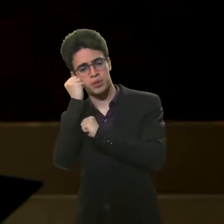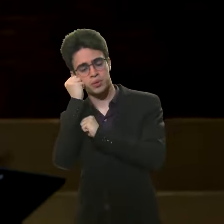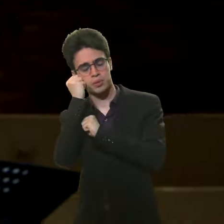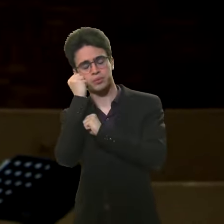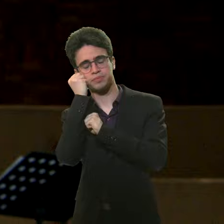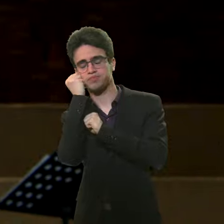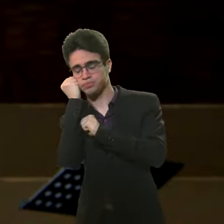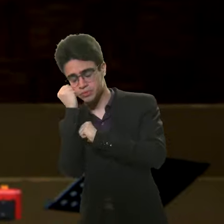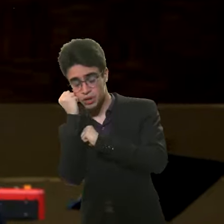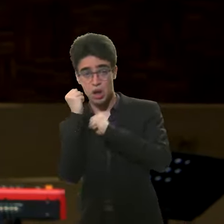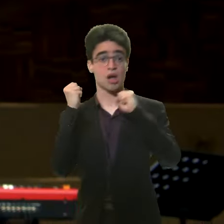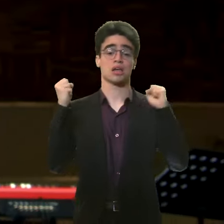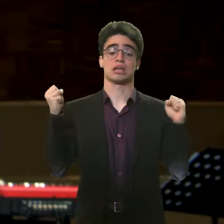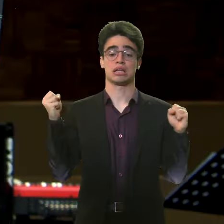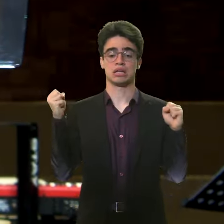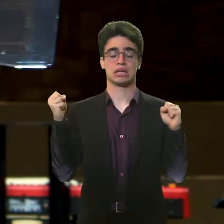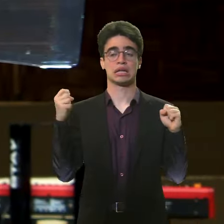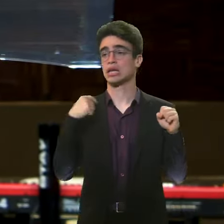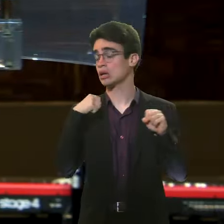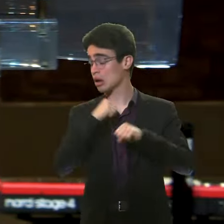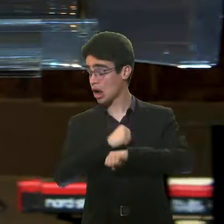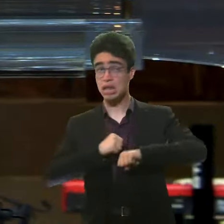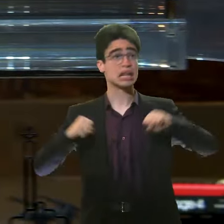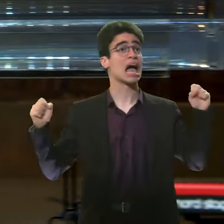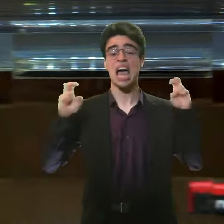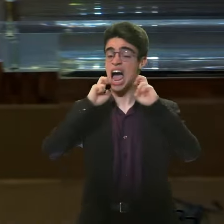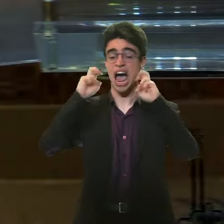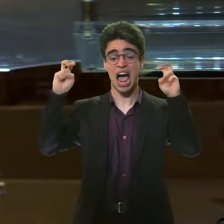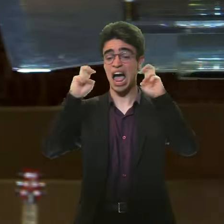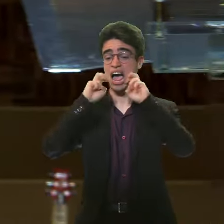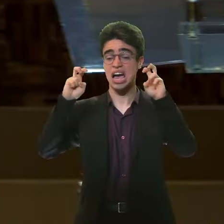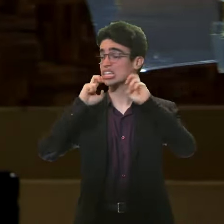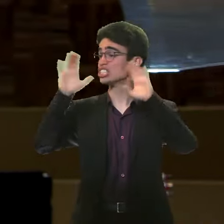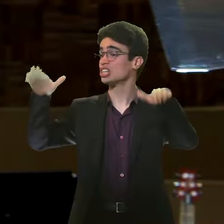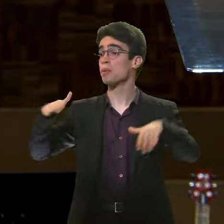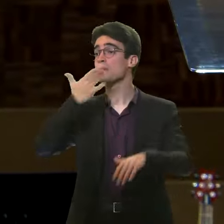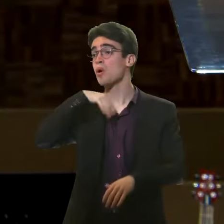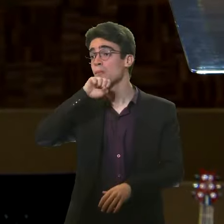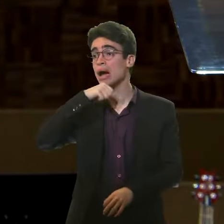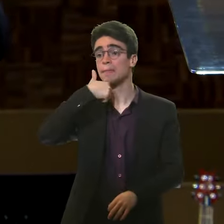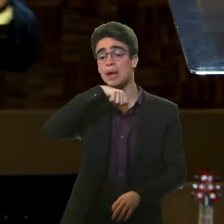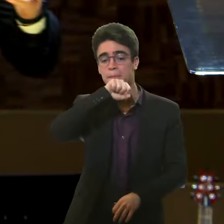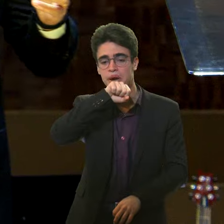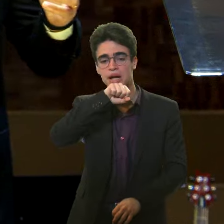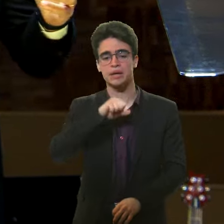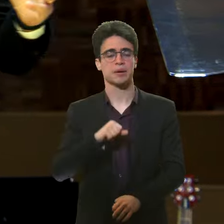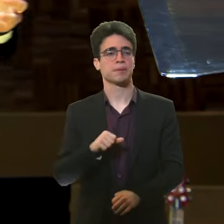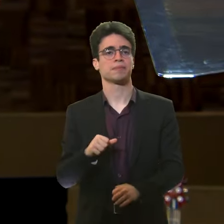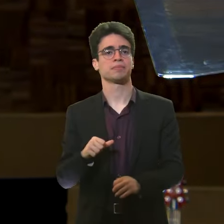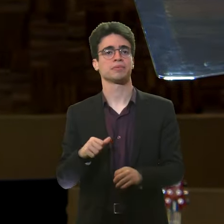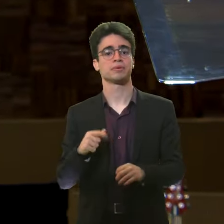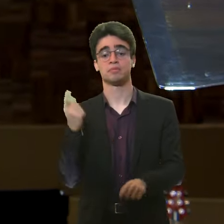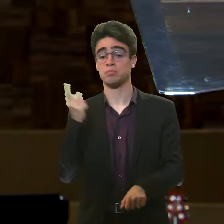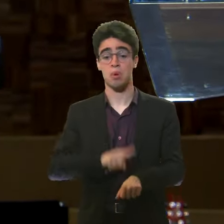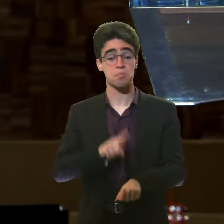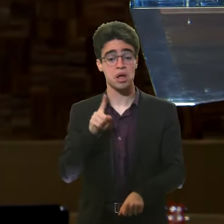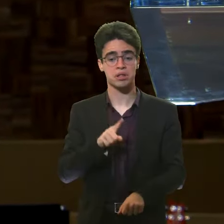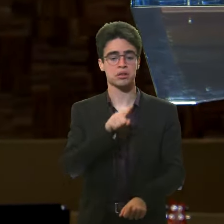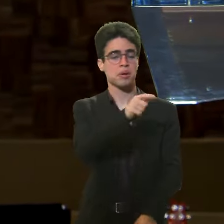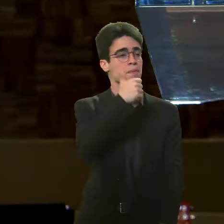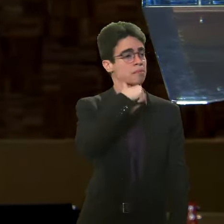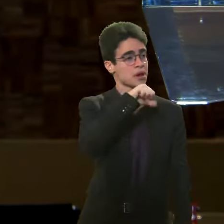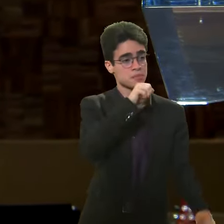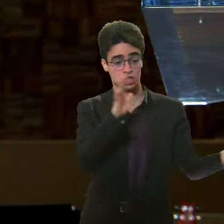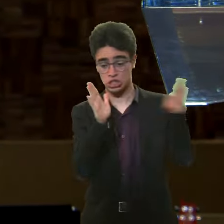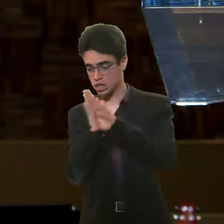e eu acordei, não era comum isso, eu acordei gritando pelo meu pai e pela minha mãe. E em poucos segundos a minha mãe já tinha